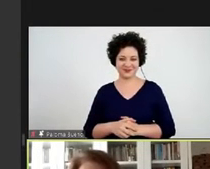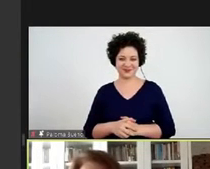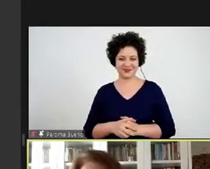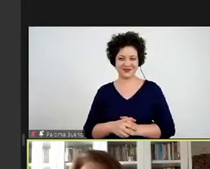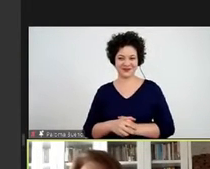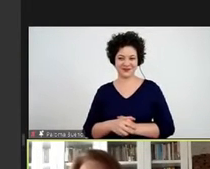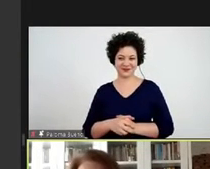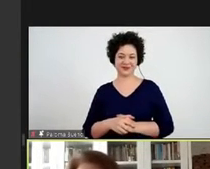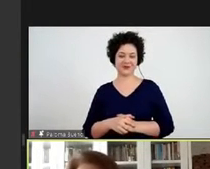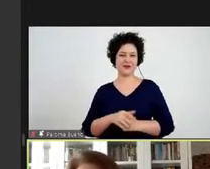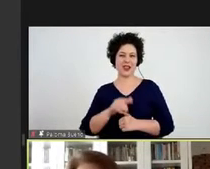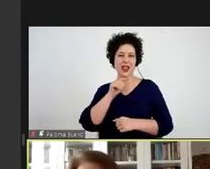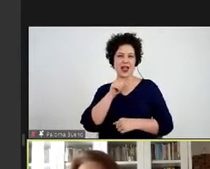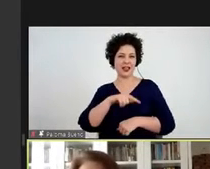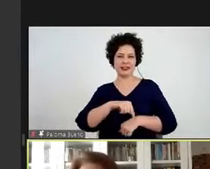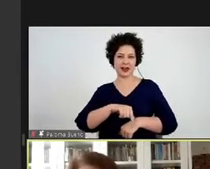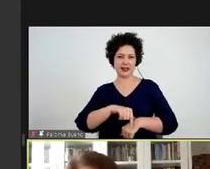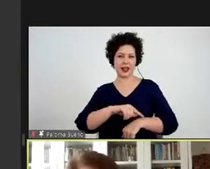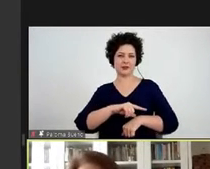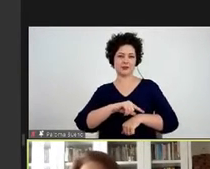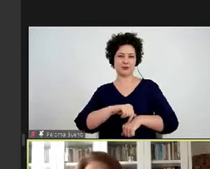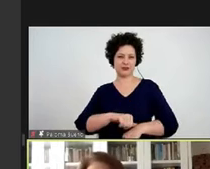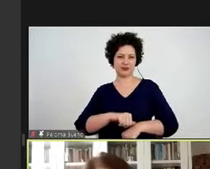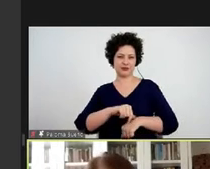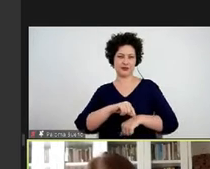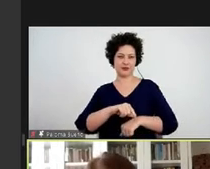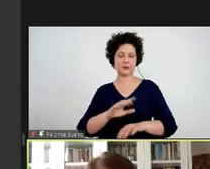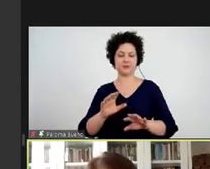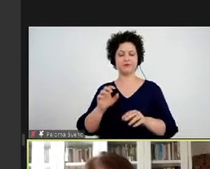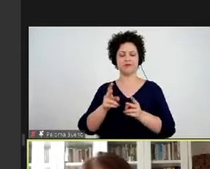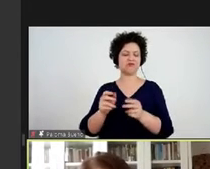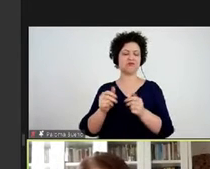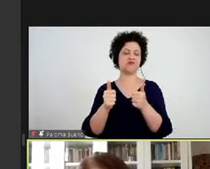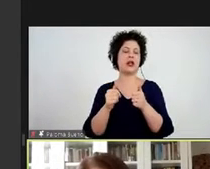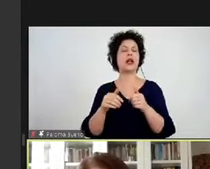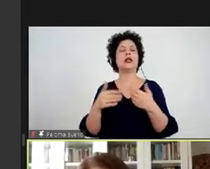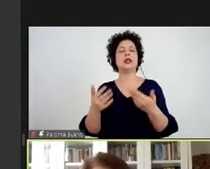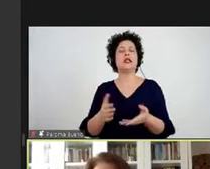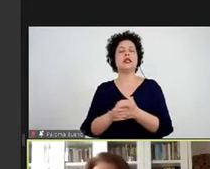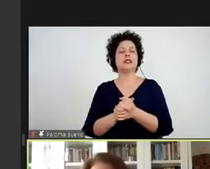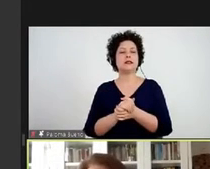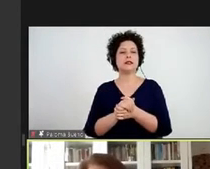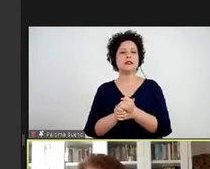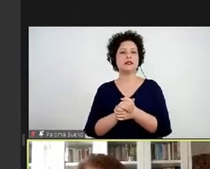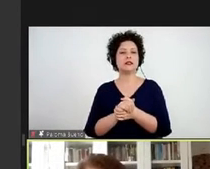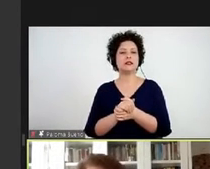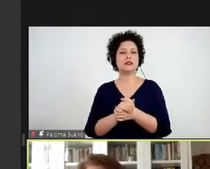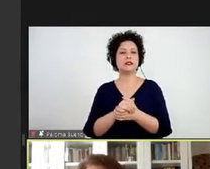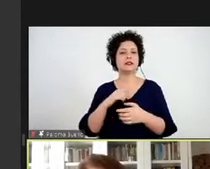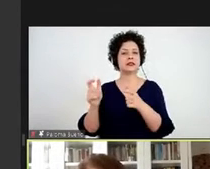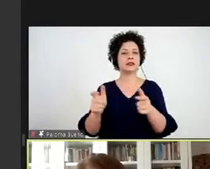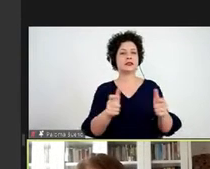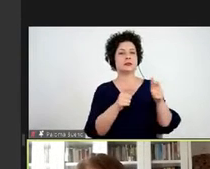Está um delayzinho. Posso continuar? Sim. Bem, então, são